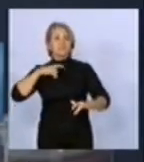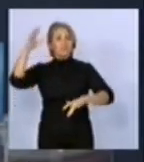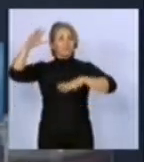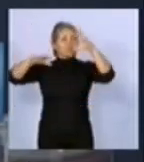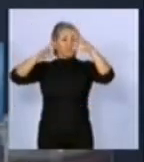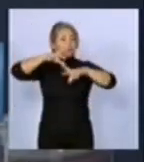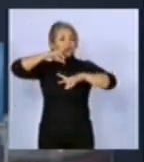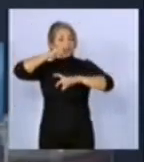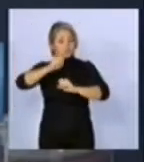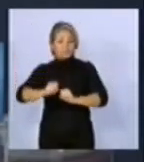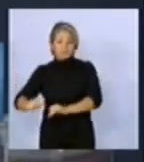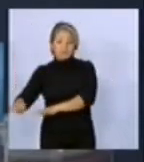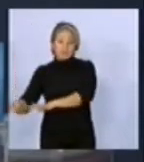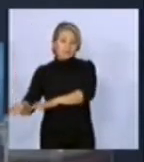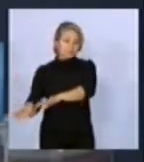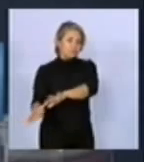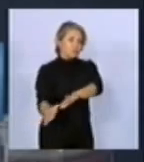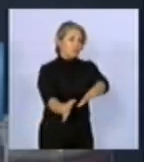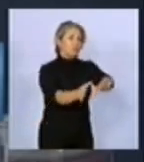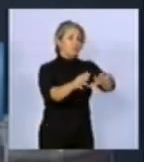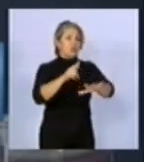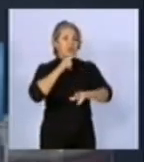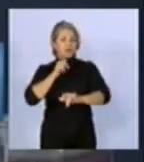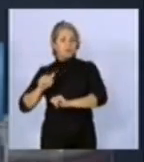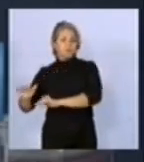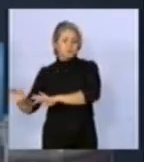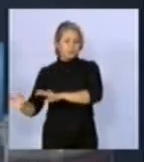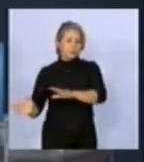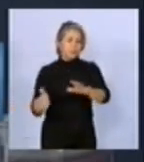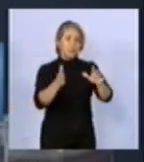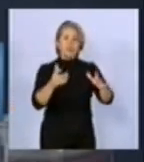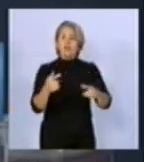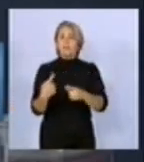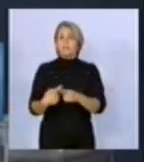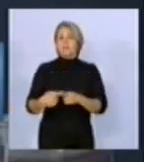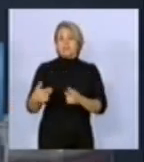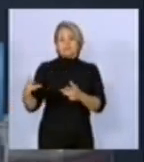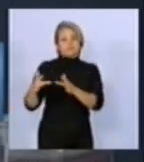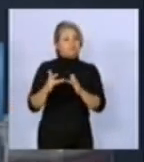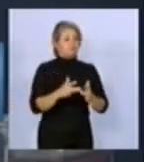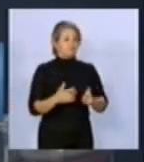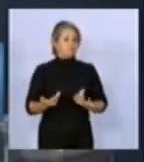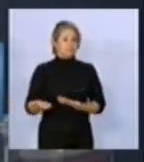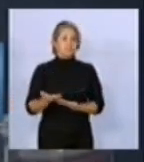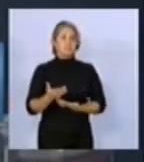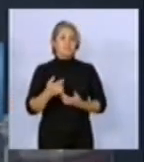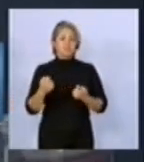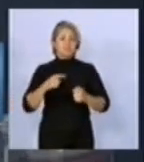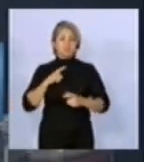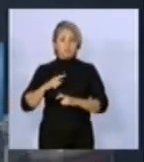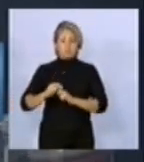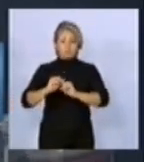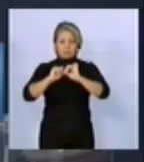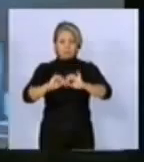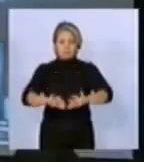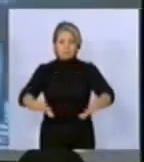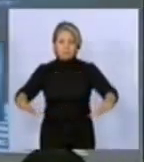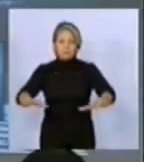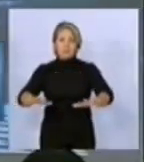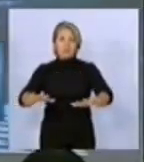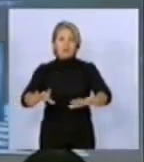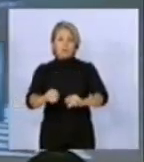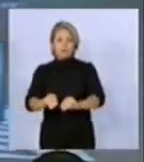forte esses terraços não vão suportar né eles não estão dimensionados adequadamente isso vai causar processo erosivo e na foto de